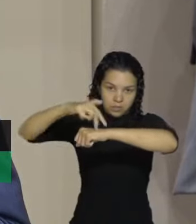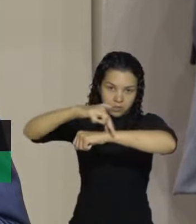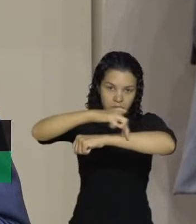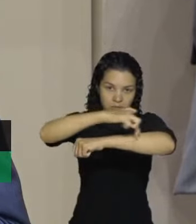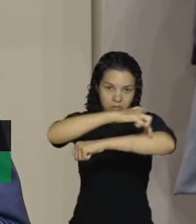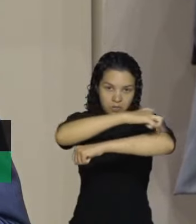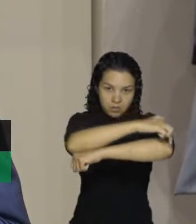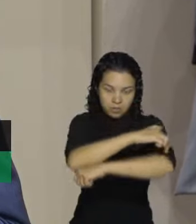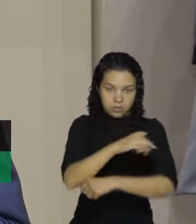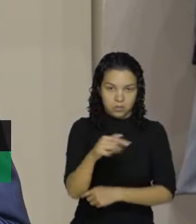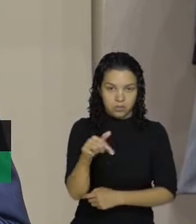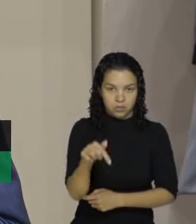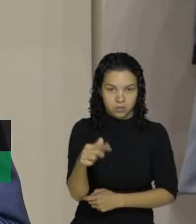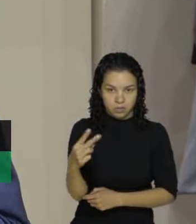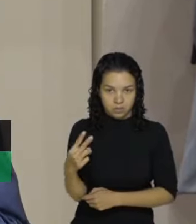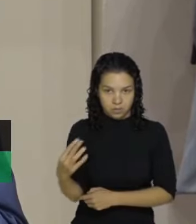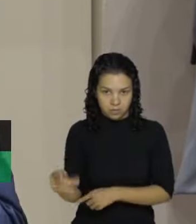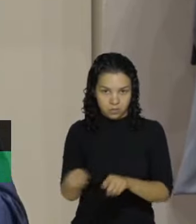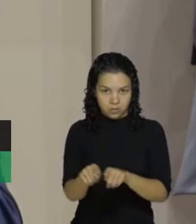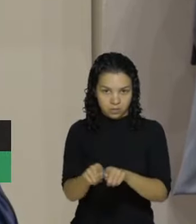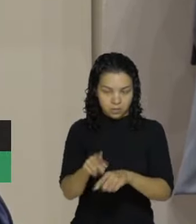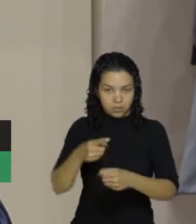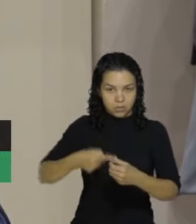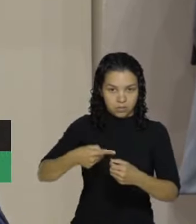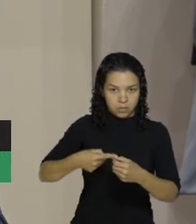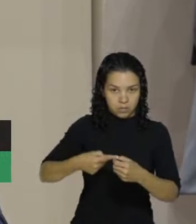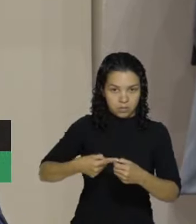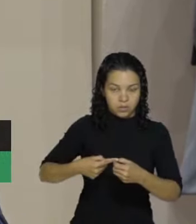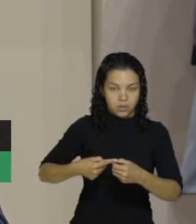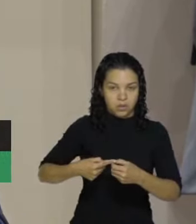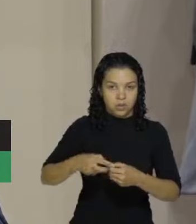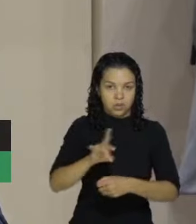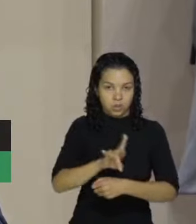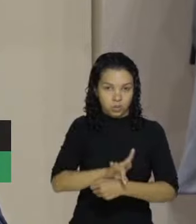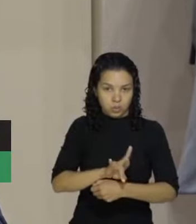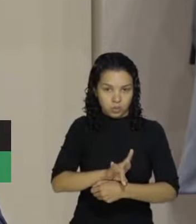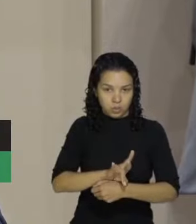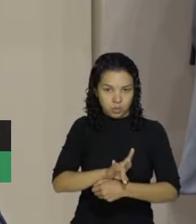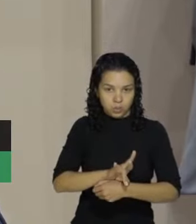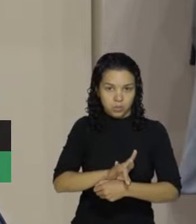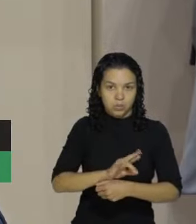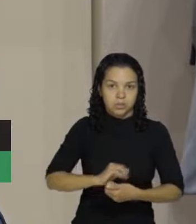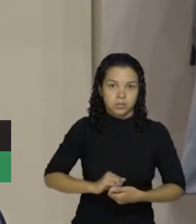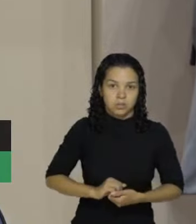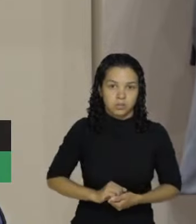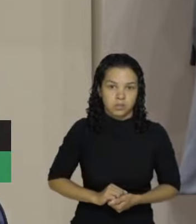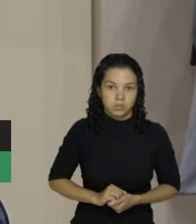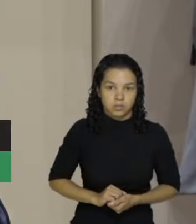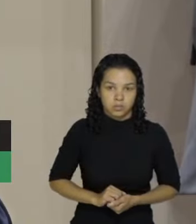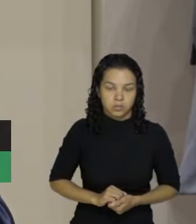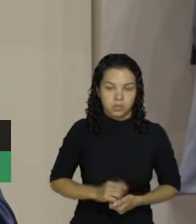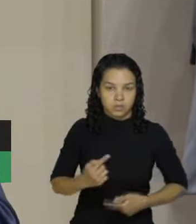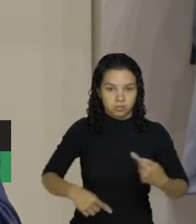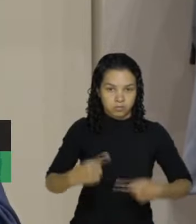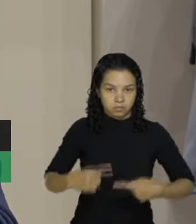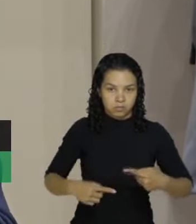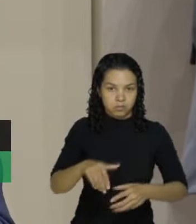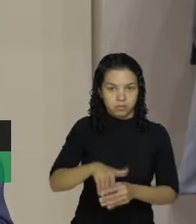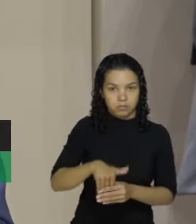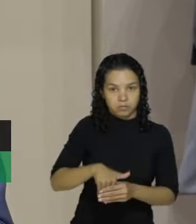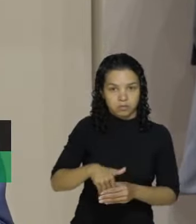mesma rodovia no município de Rio do Sul, em discussão. Não havendo quem queira discutir em votação, deputados que